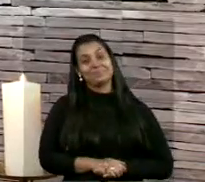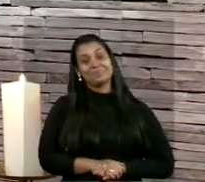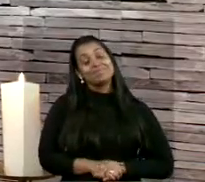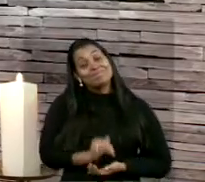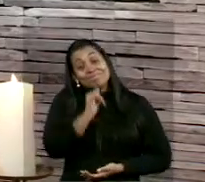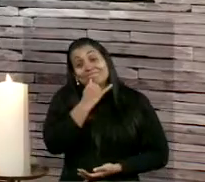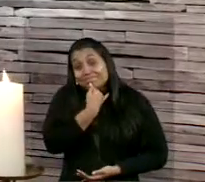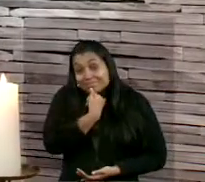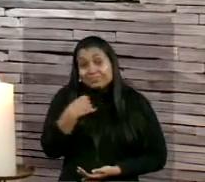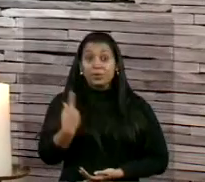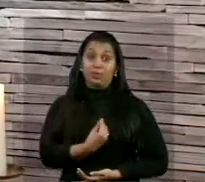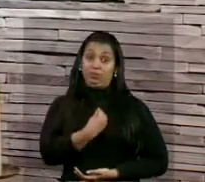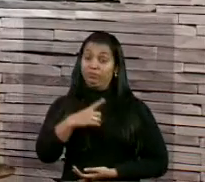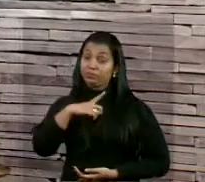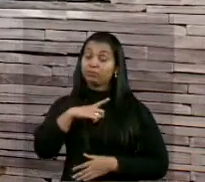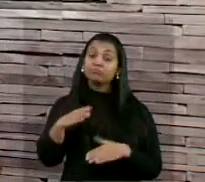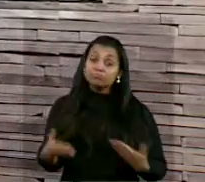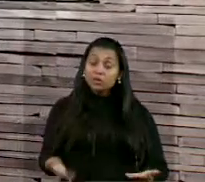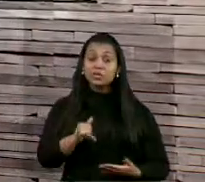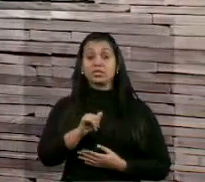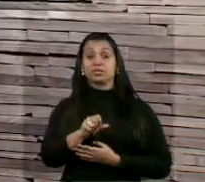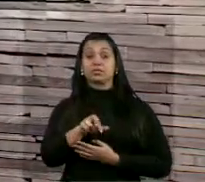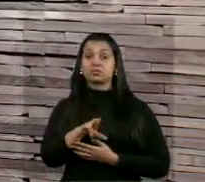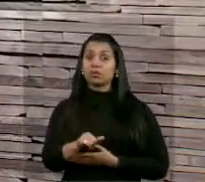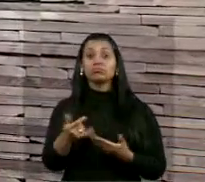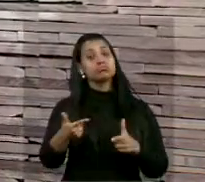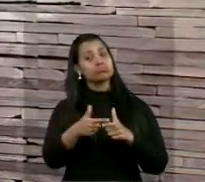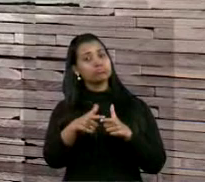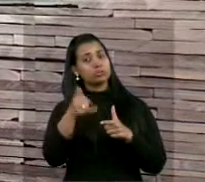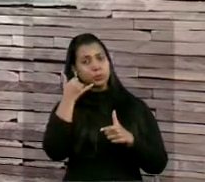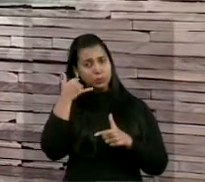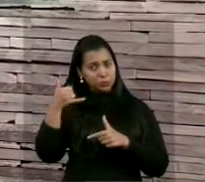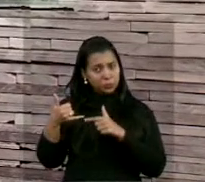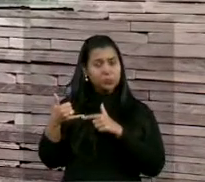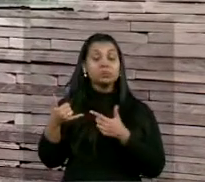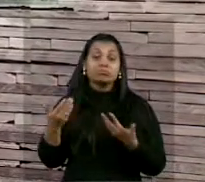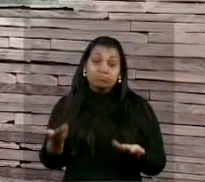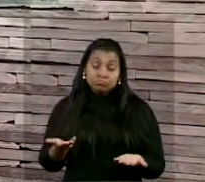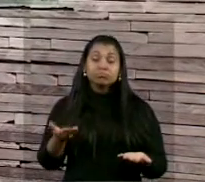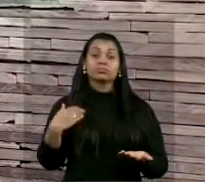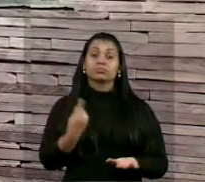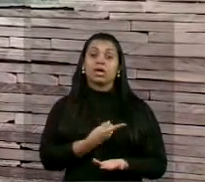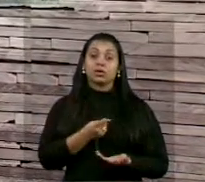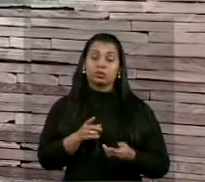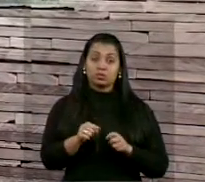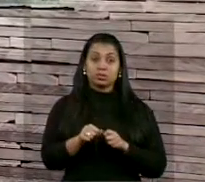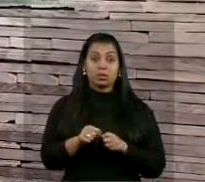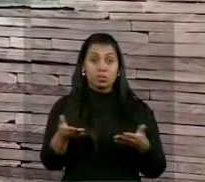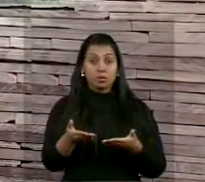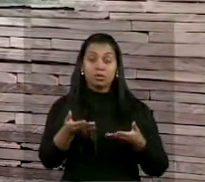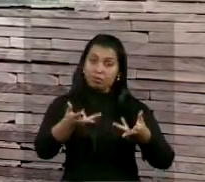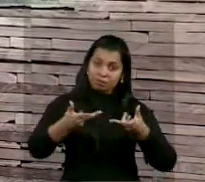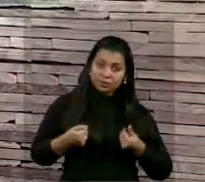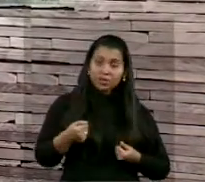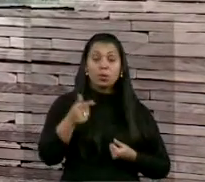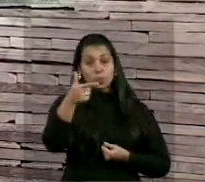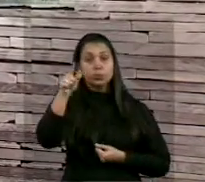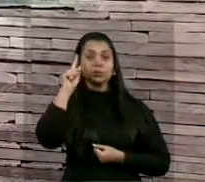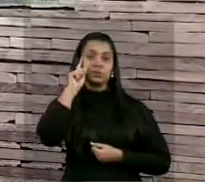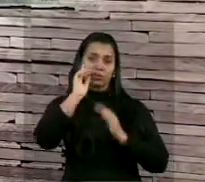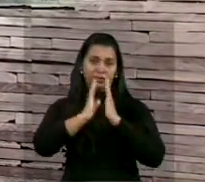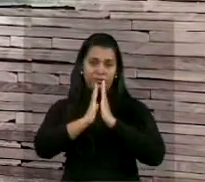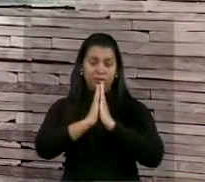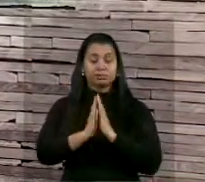Que pena, a gente está ao vivo e eu acho que a Isaura deve ter tido algum problema com a ligação, mas nós fazemos questão de convidá-la para rezar um outro